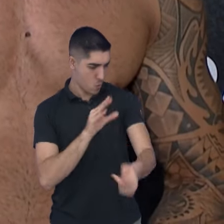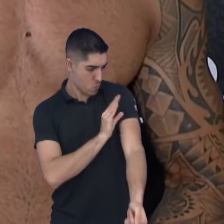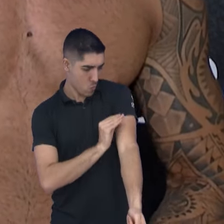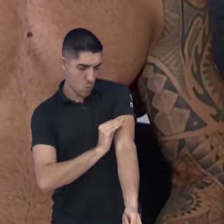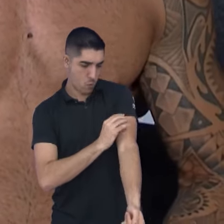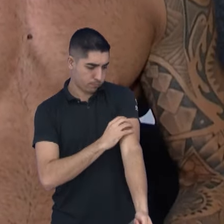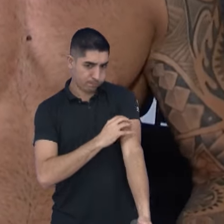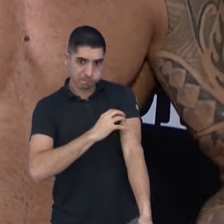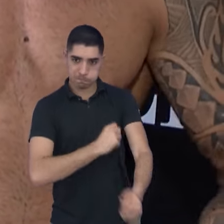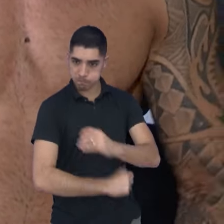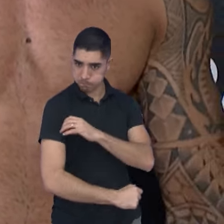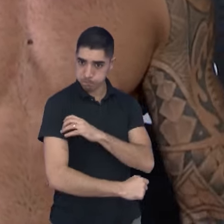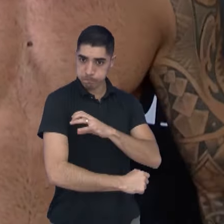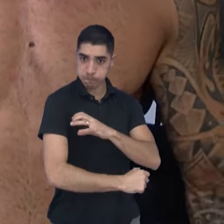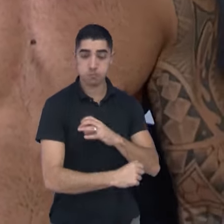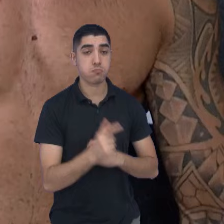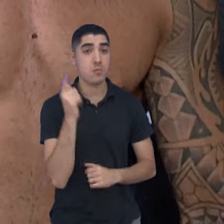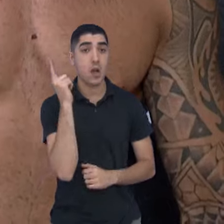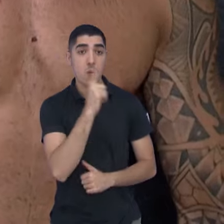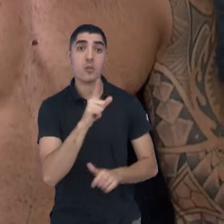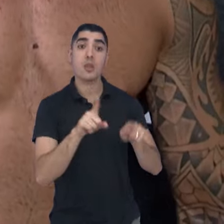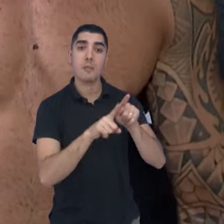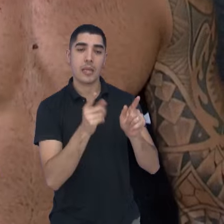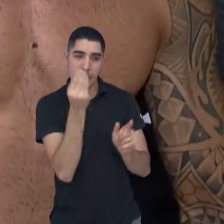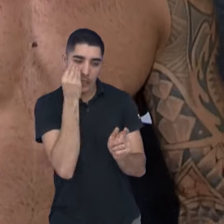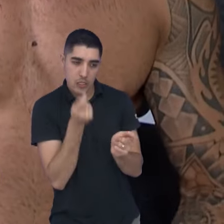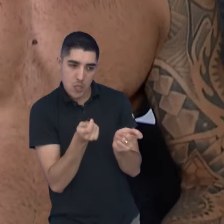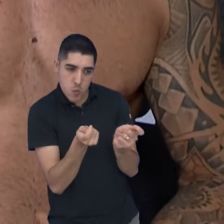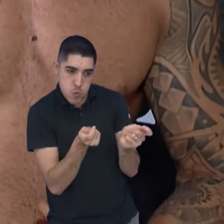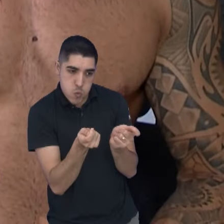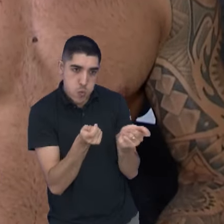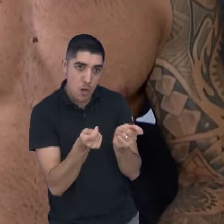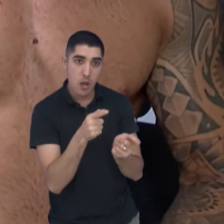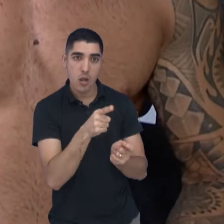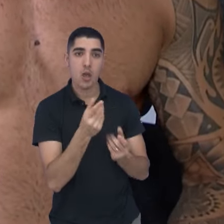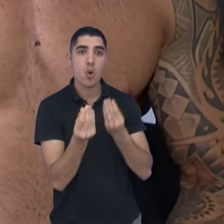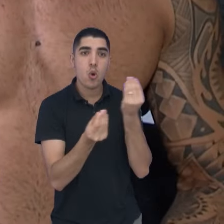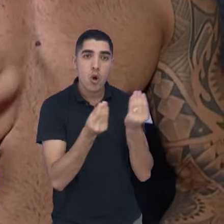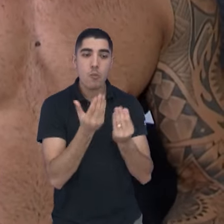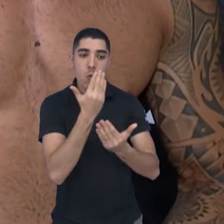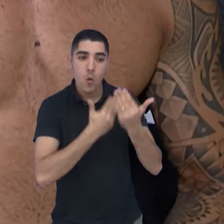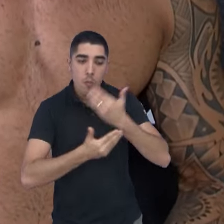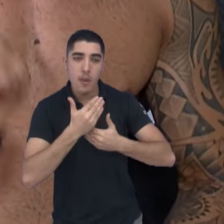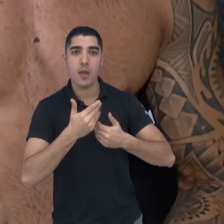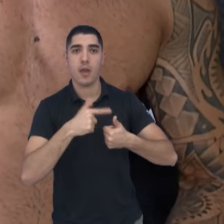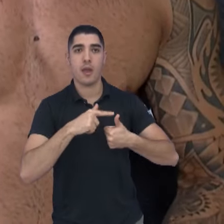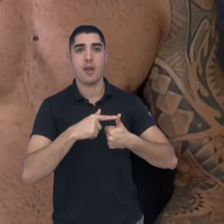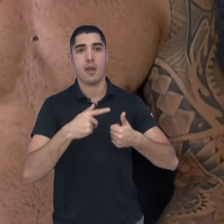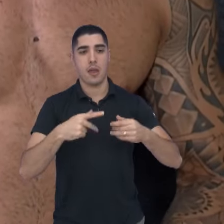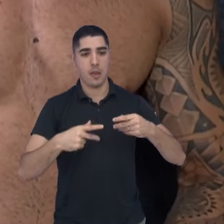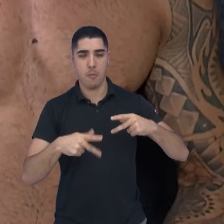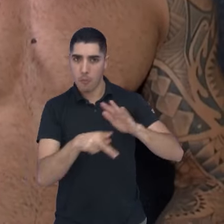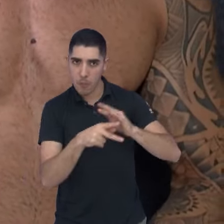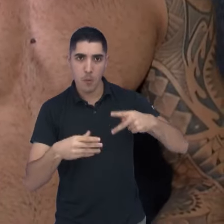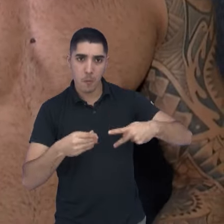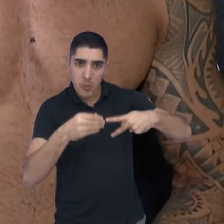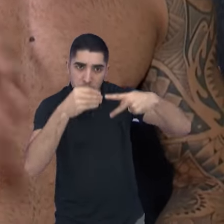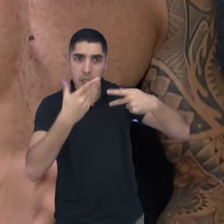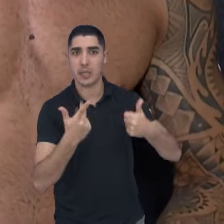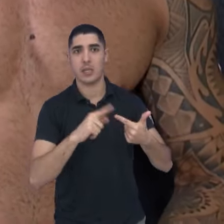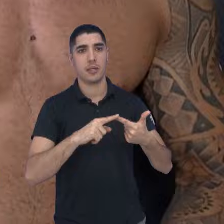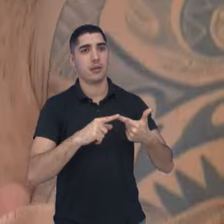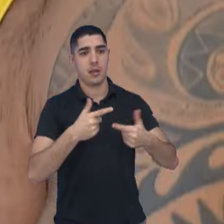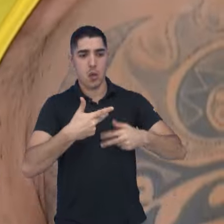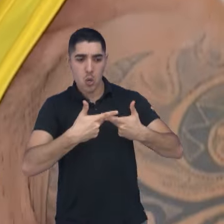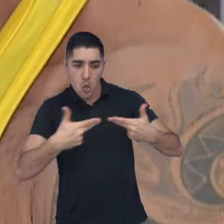para isso, a gente controla o máximo, né, essa ingestão, o aporte de calorias, de proteínas, de carboidratos e controla o